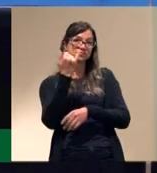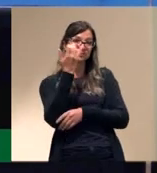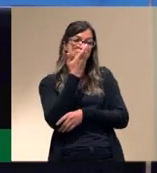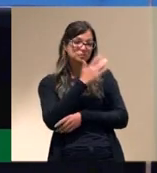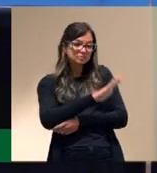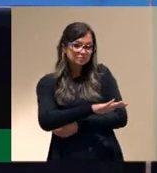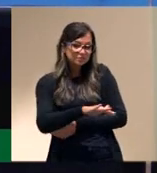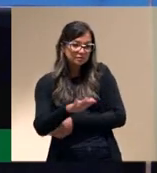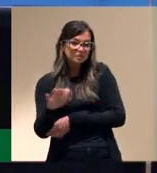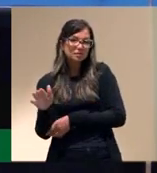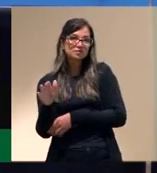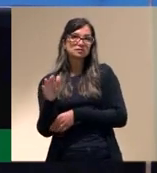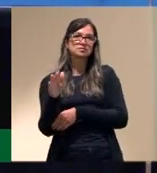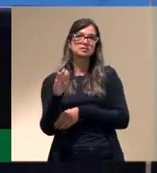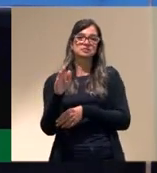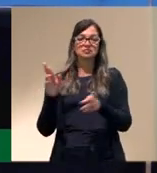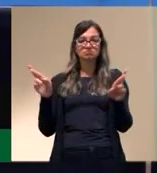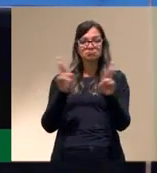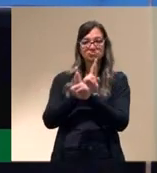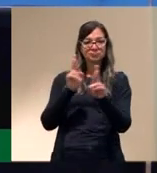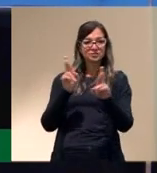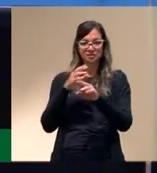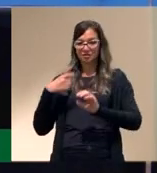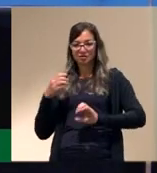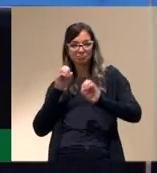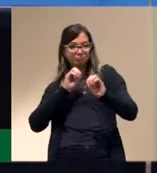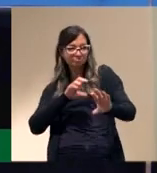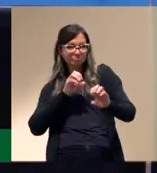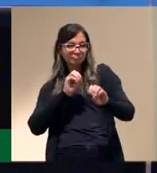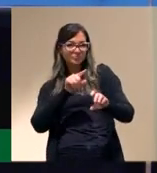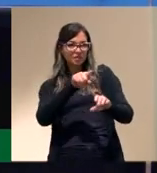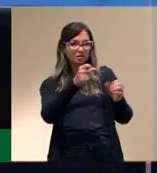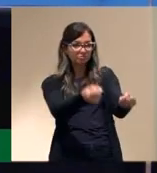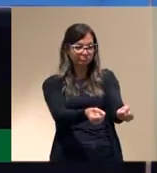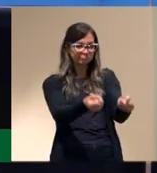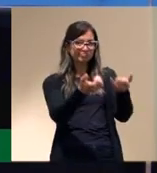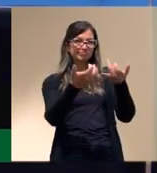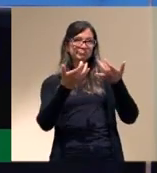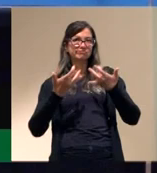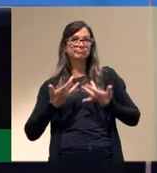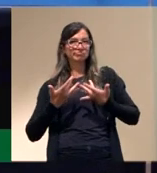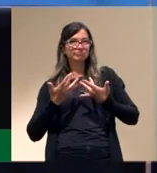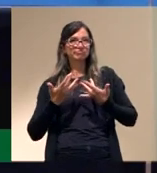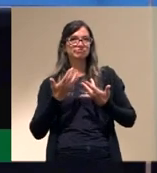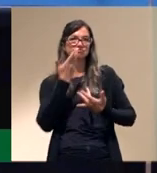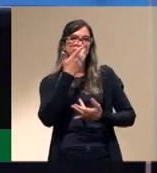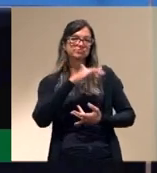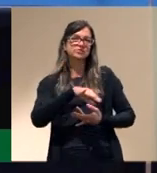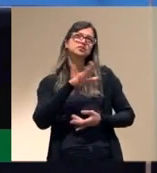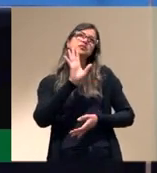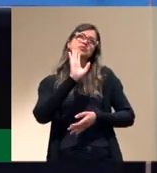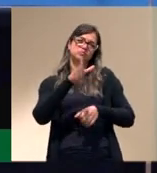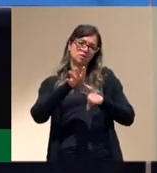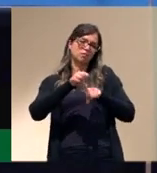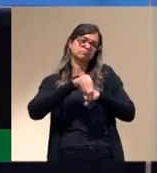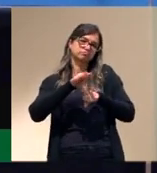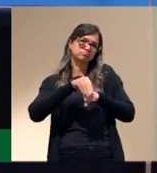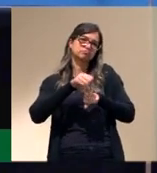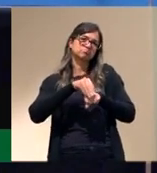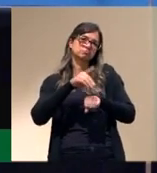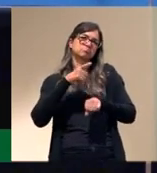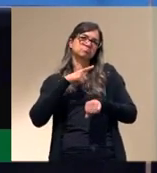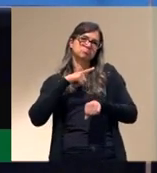na relação educativa, manifestem aquilo que elas já conhecem, que elas já têm, é a